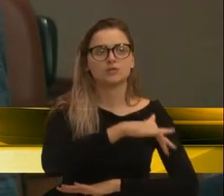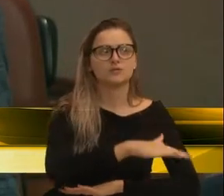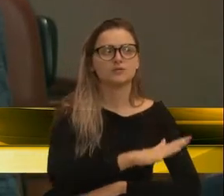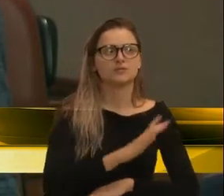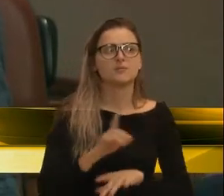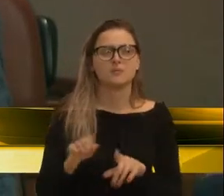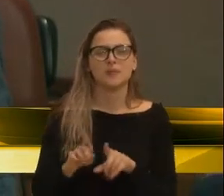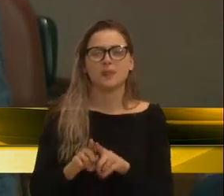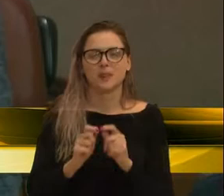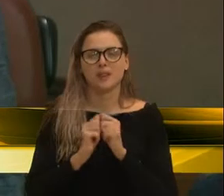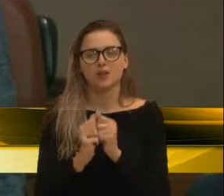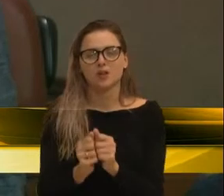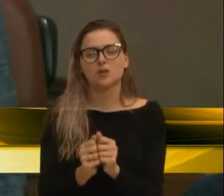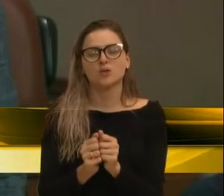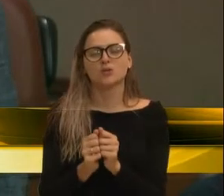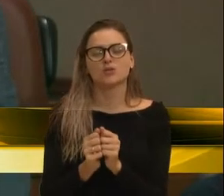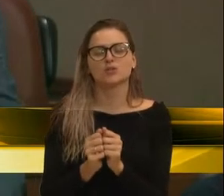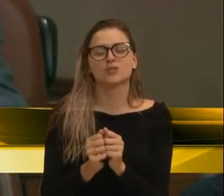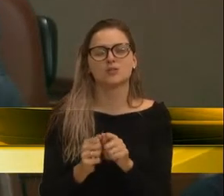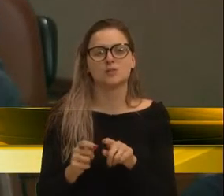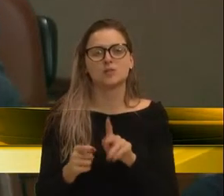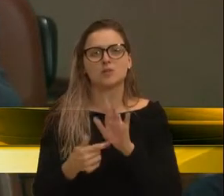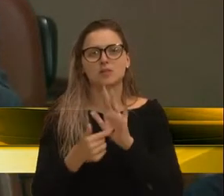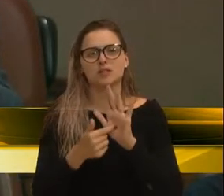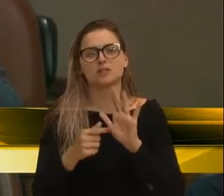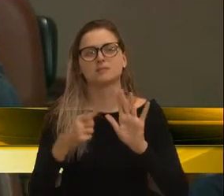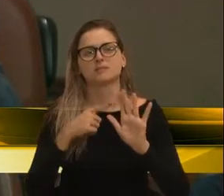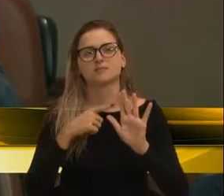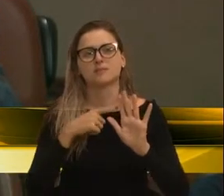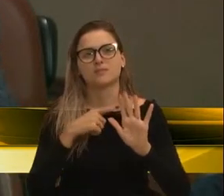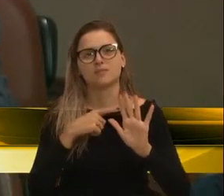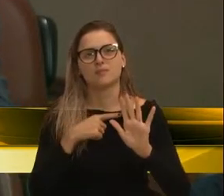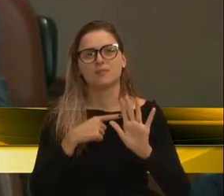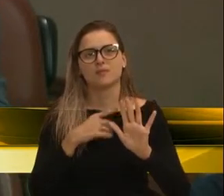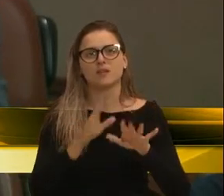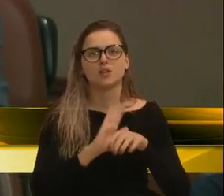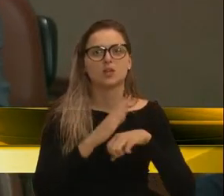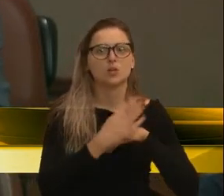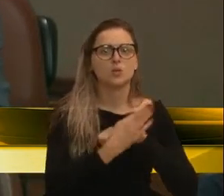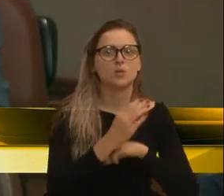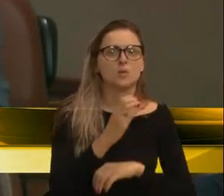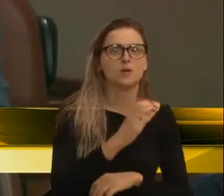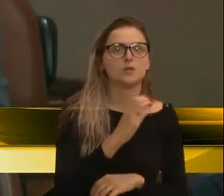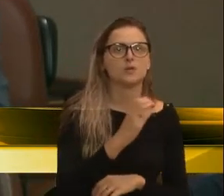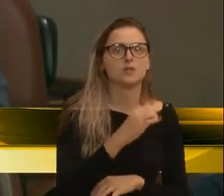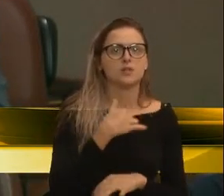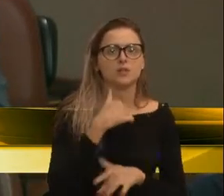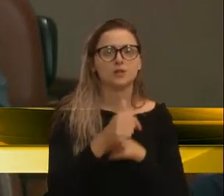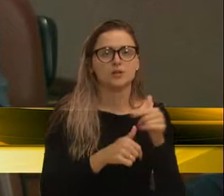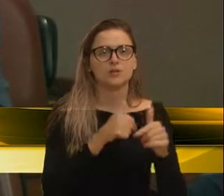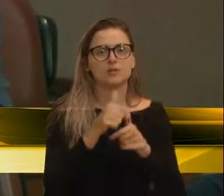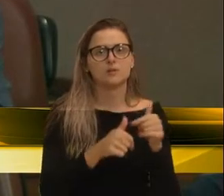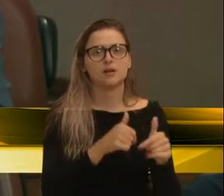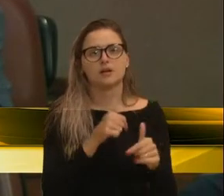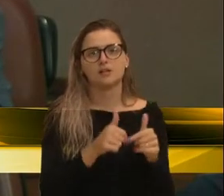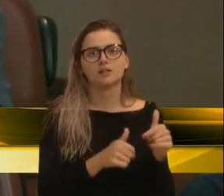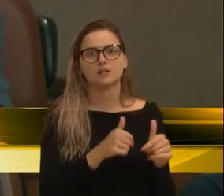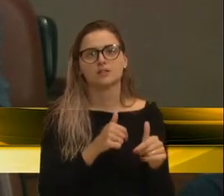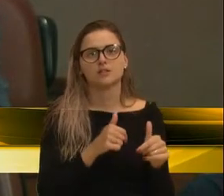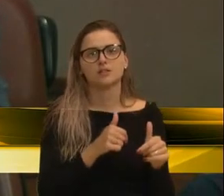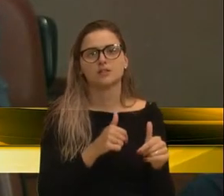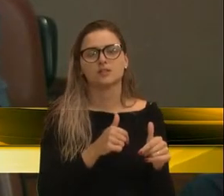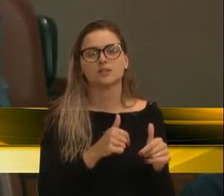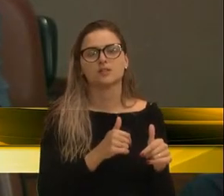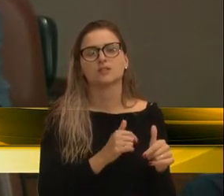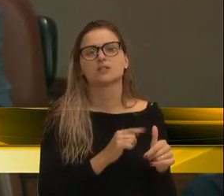né, eu me deslocava de bicicleta do bairro Cruzeiro, eu trabalhava na Pisani. Então, eu saía do